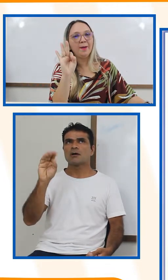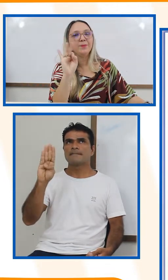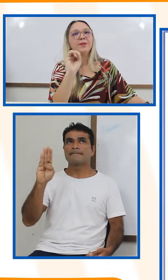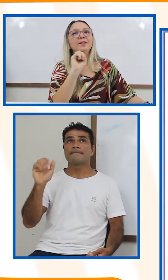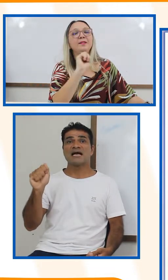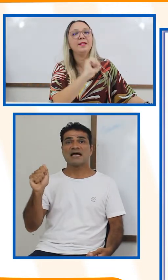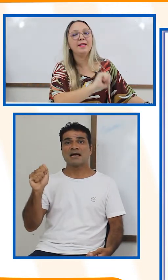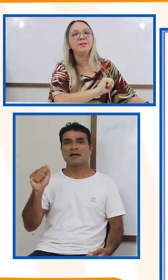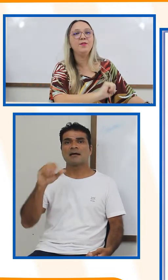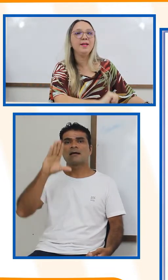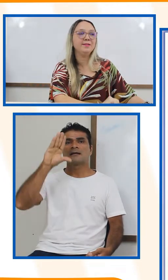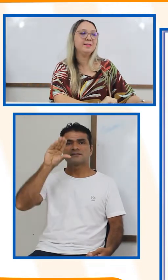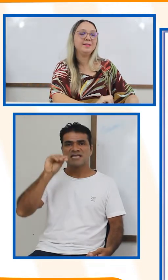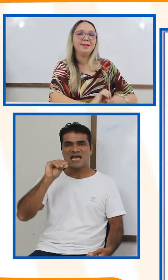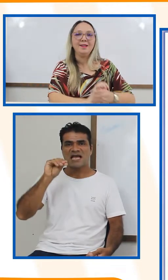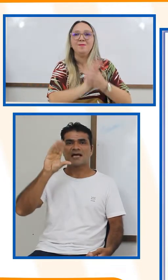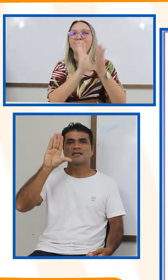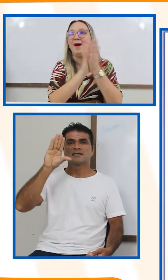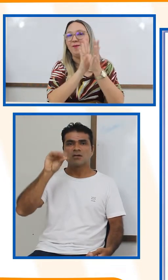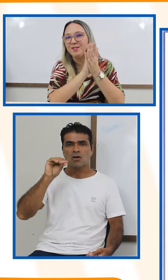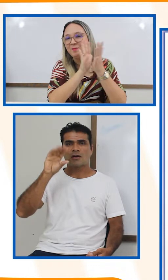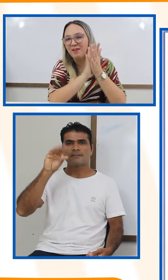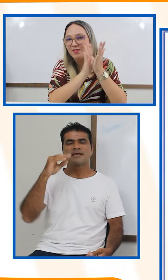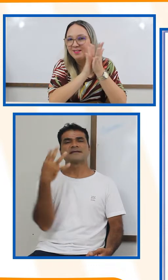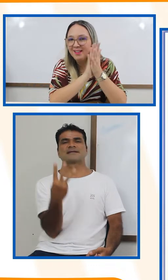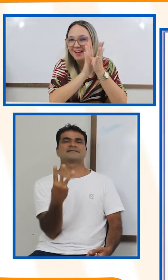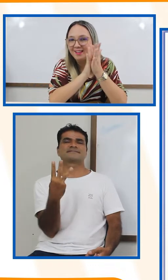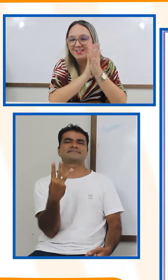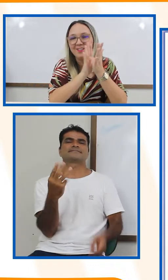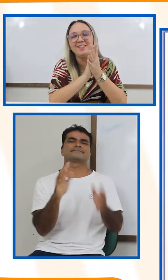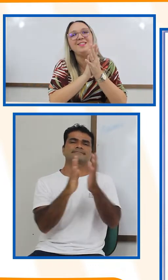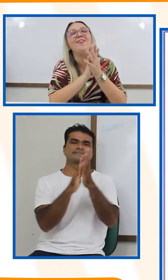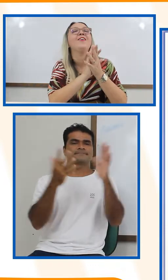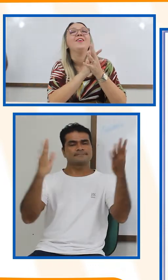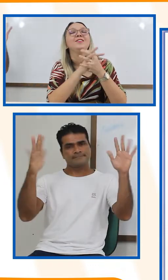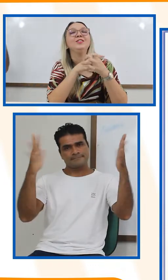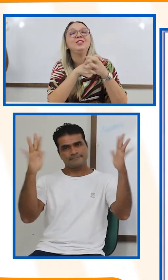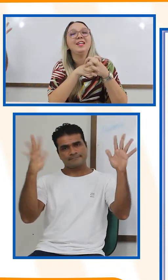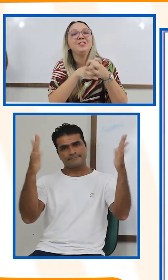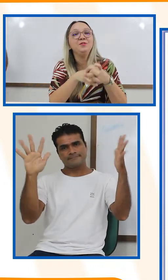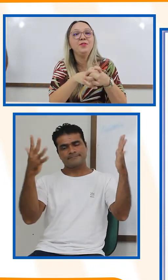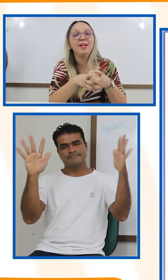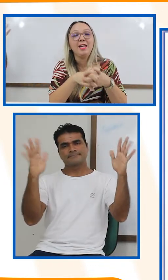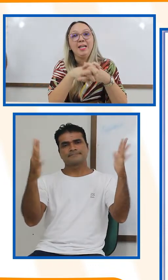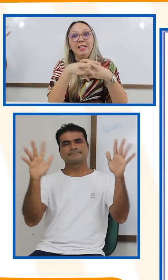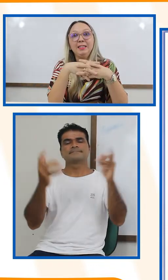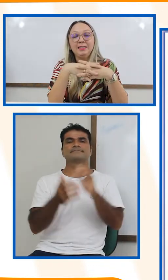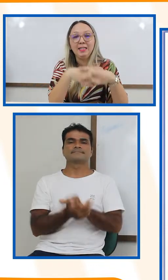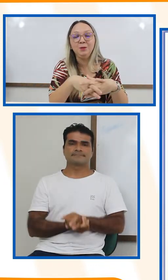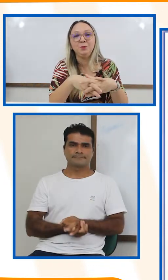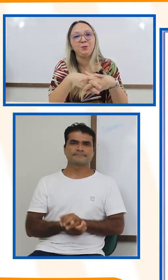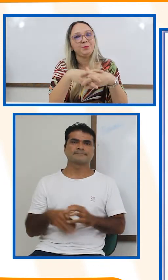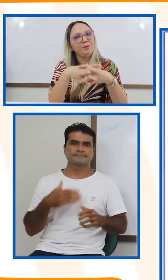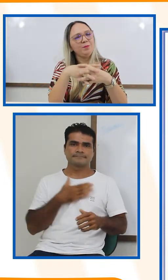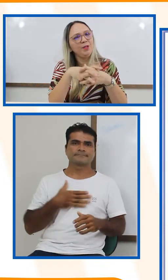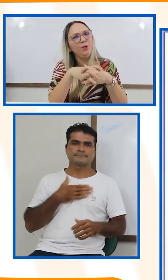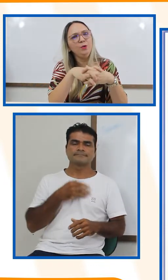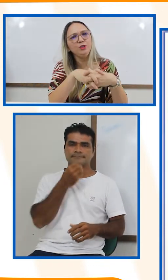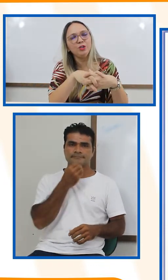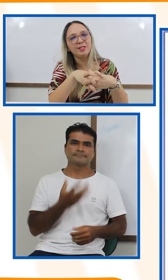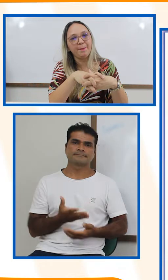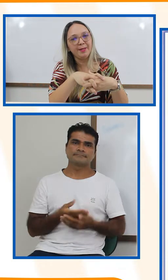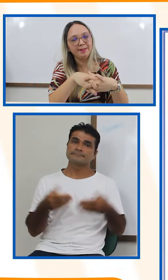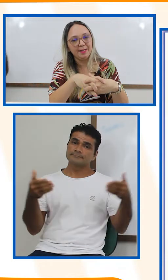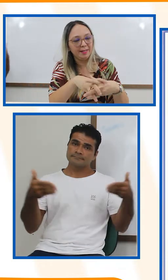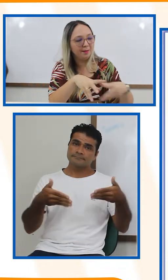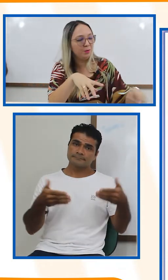Jatobá. Três vezes. Palmas para vocês, olha só. Gostei de ver. Então,